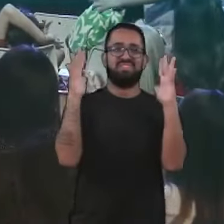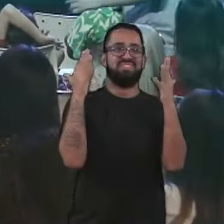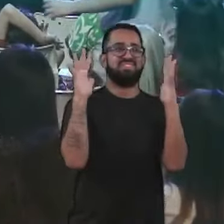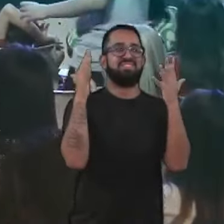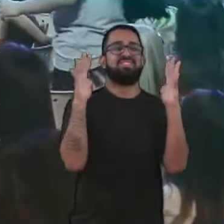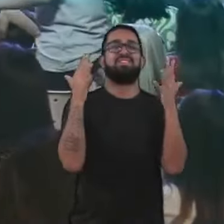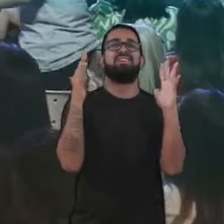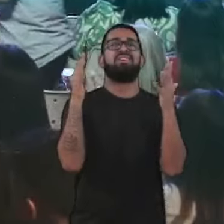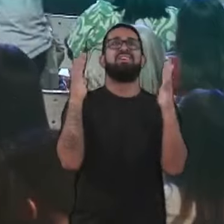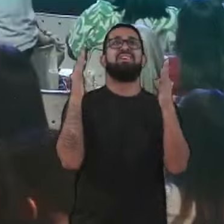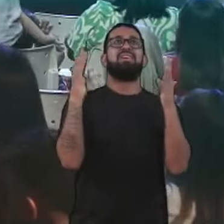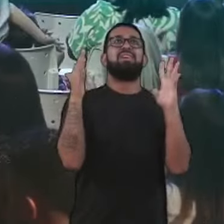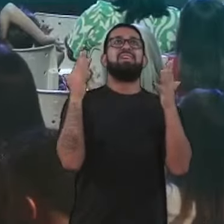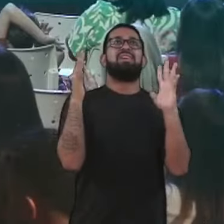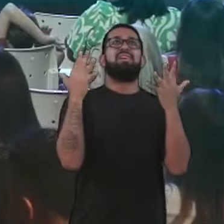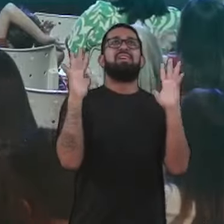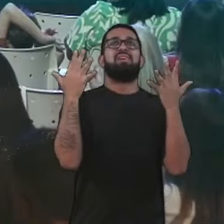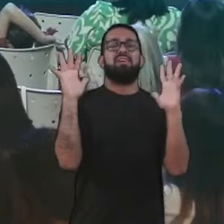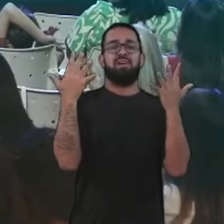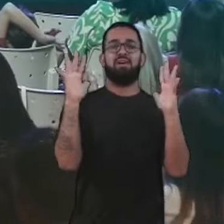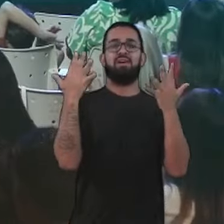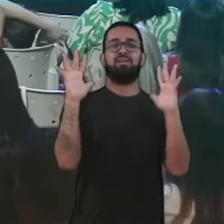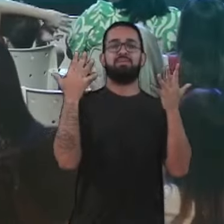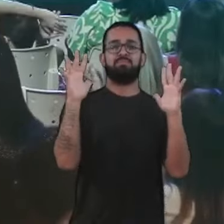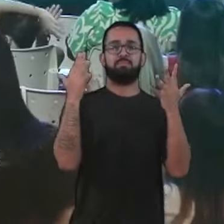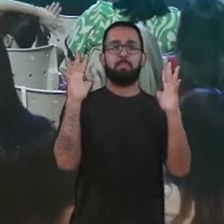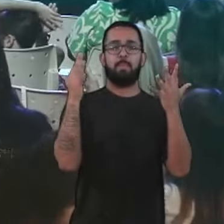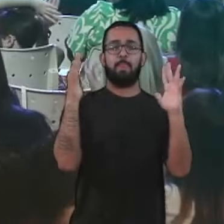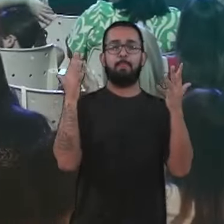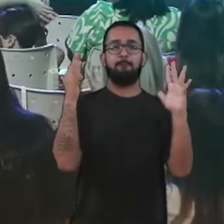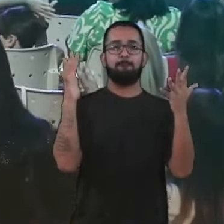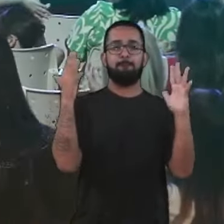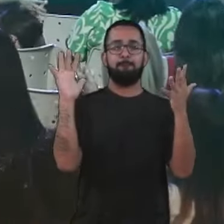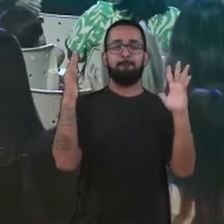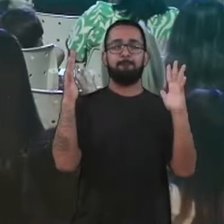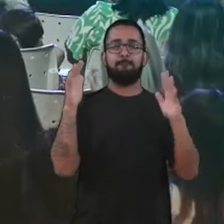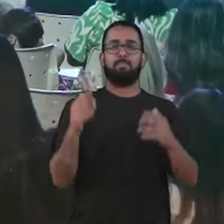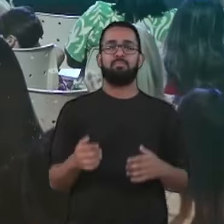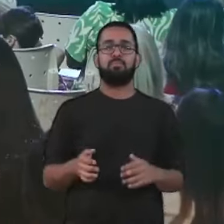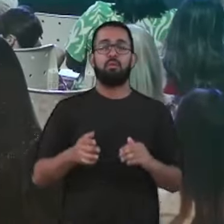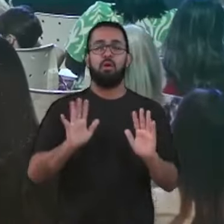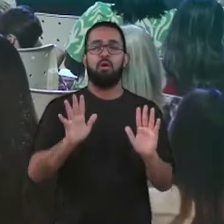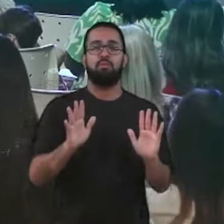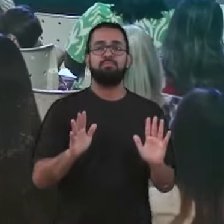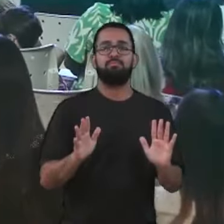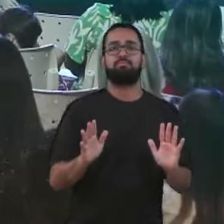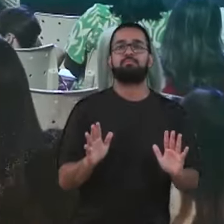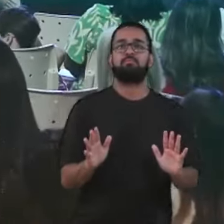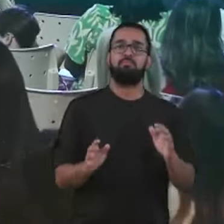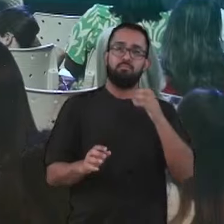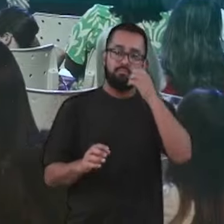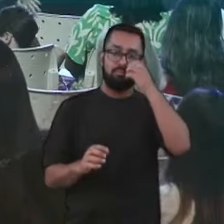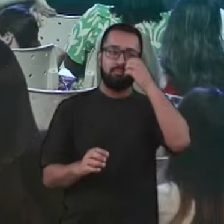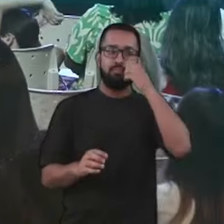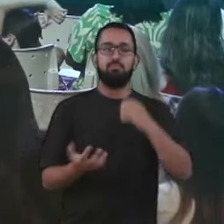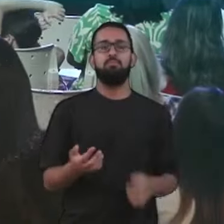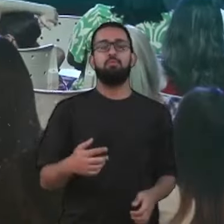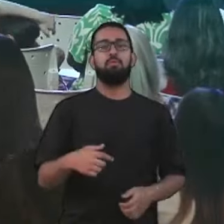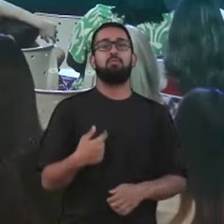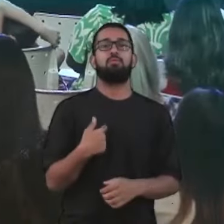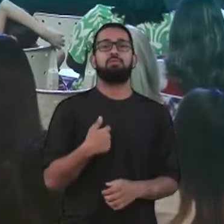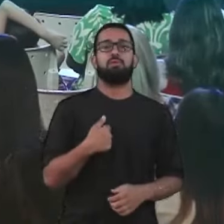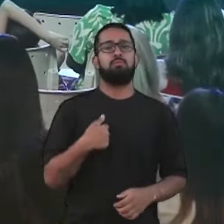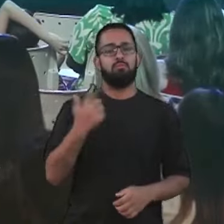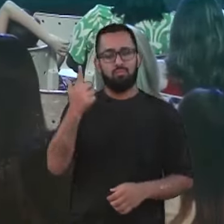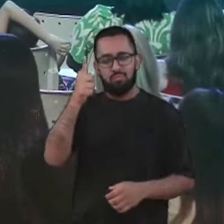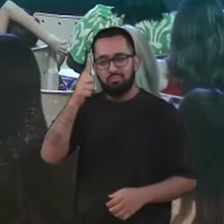Irmãos, eu duvido tanto que a tristeza vai conseguir encontrar se você levantar de manhã, você abrir a palavra,